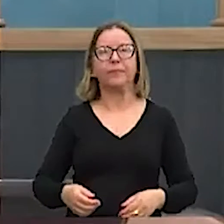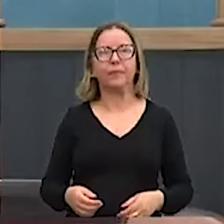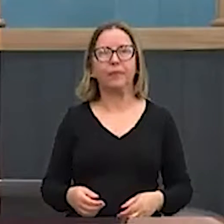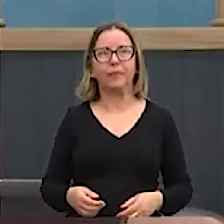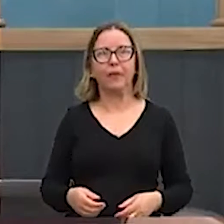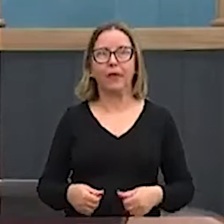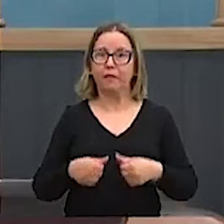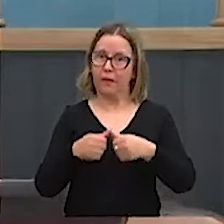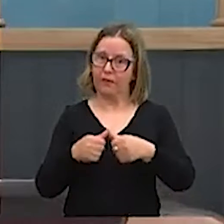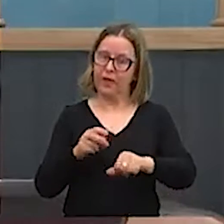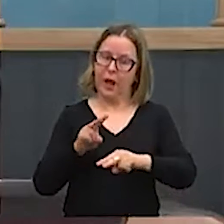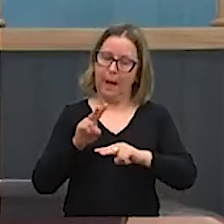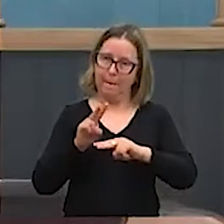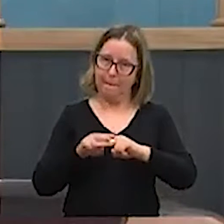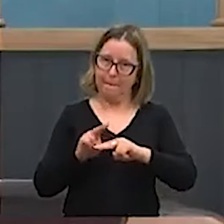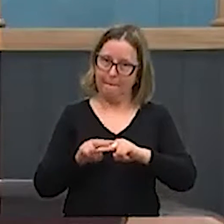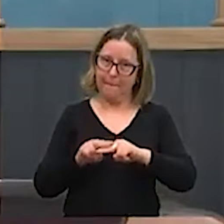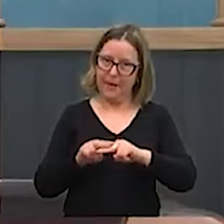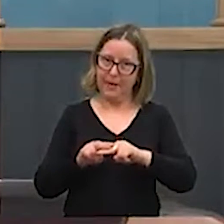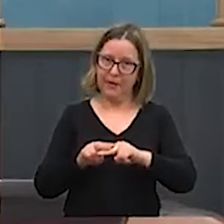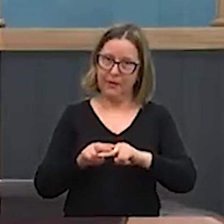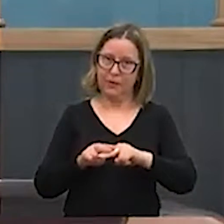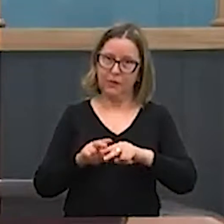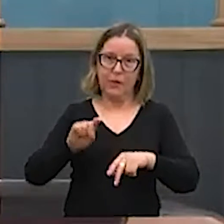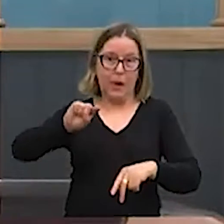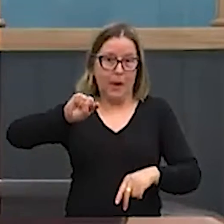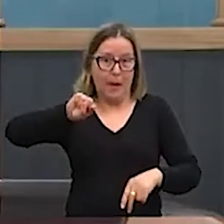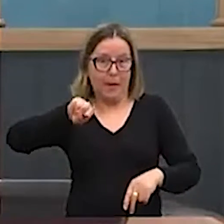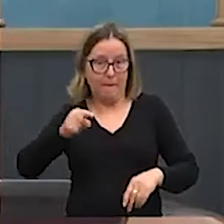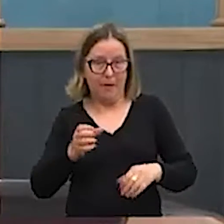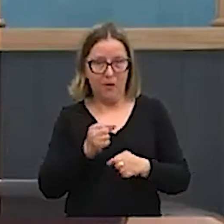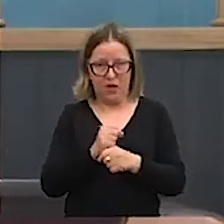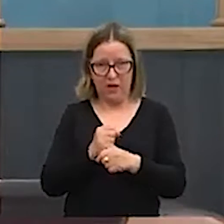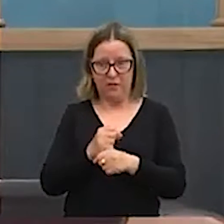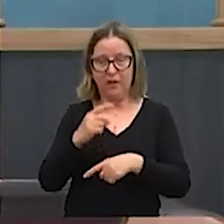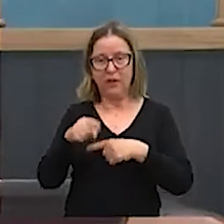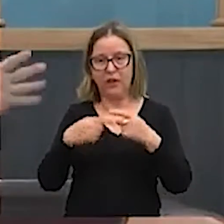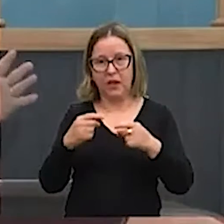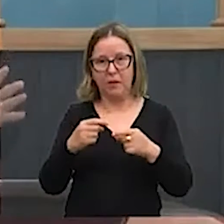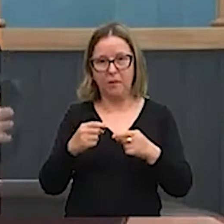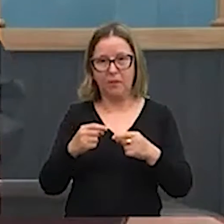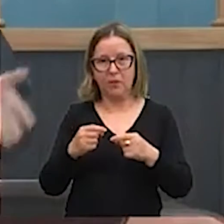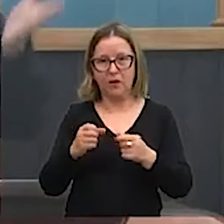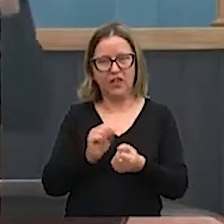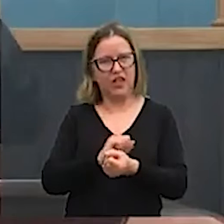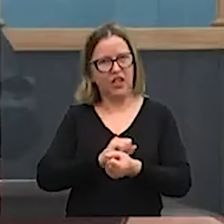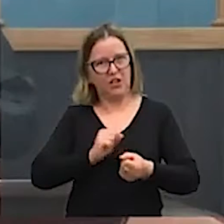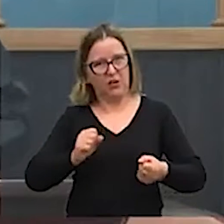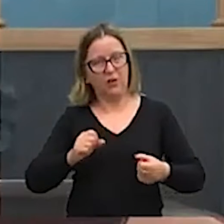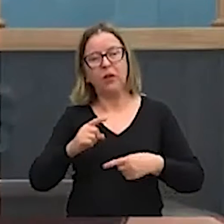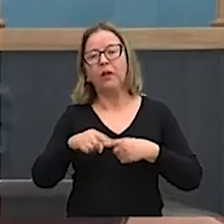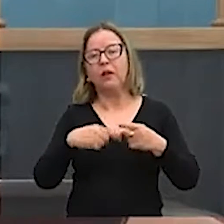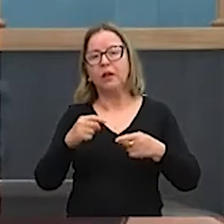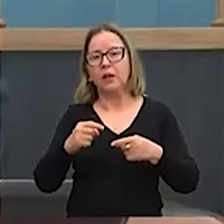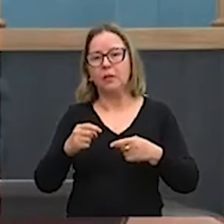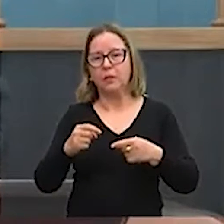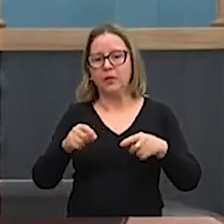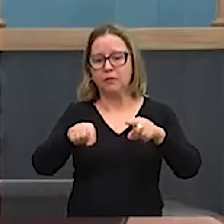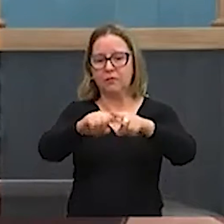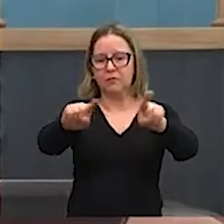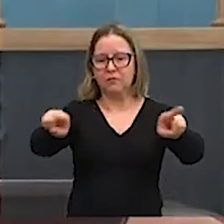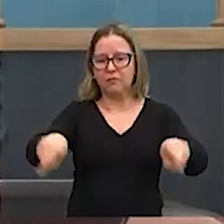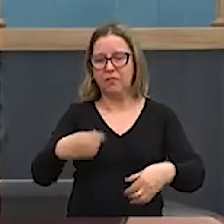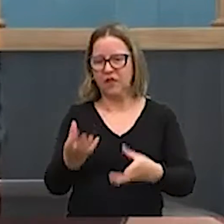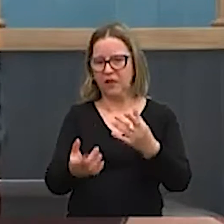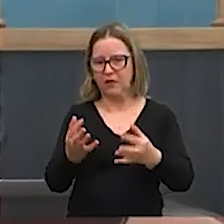de Apocalipse, por 1000 anos. Depois ele vai ser solto, ele vai fazer uma arruaça e depois ele vai ser lançado